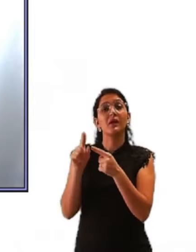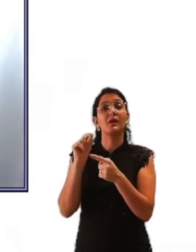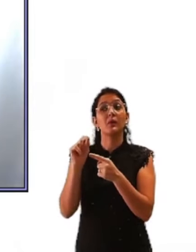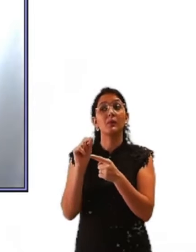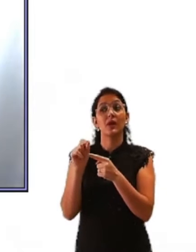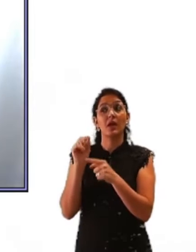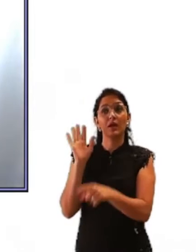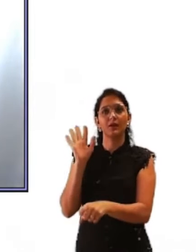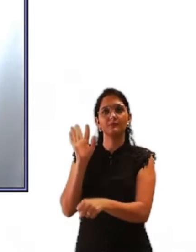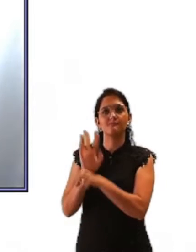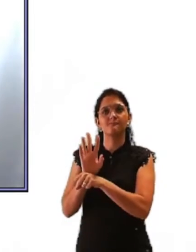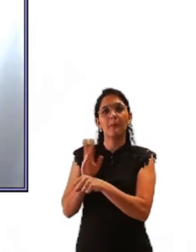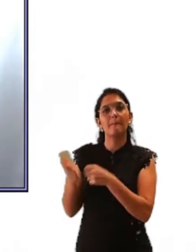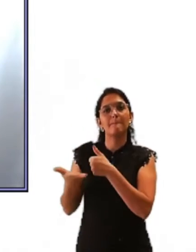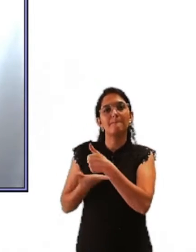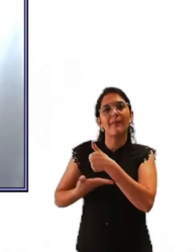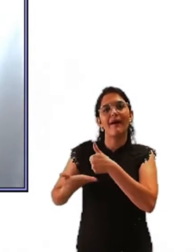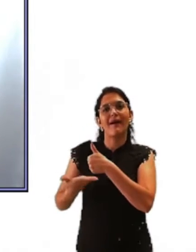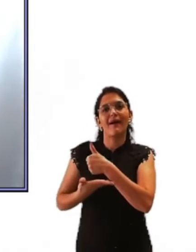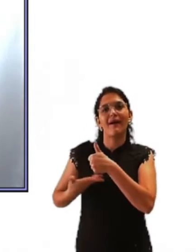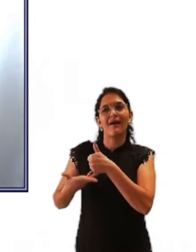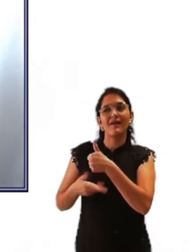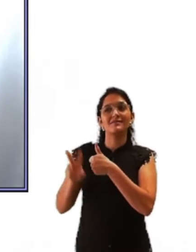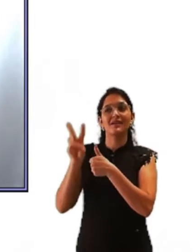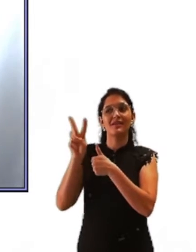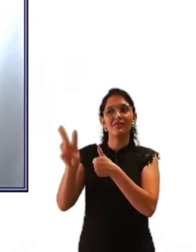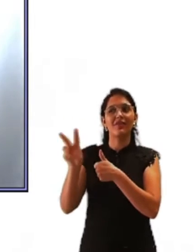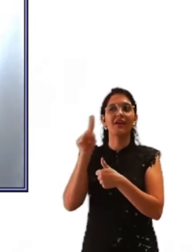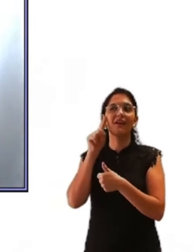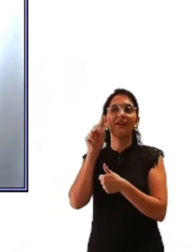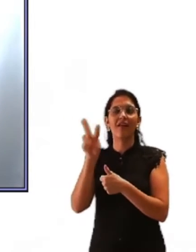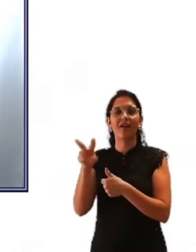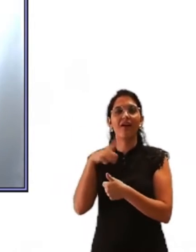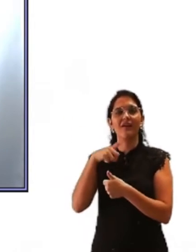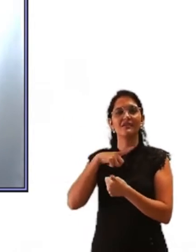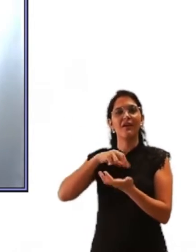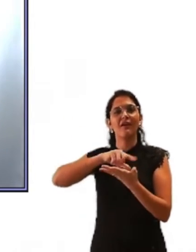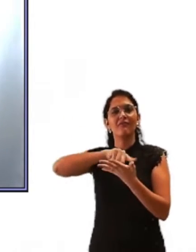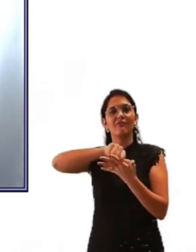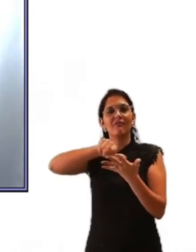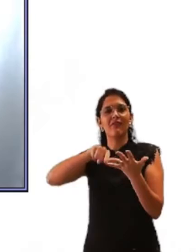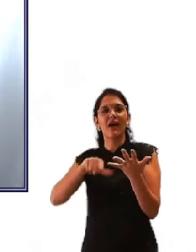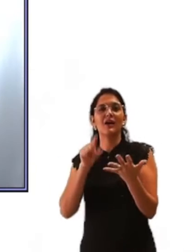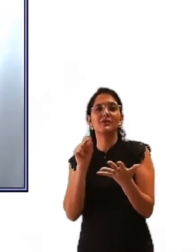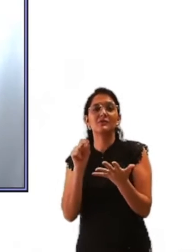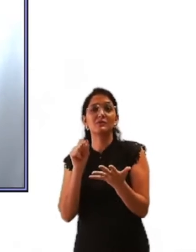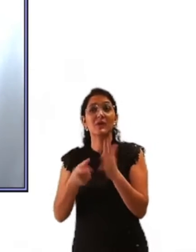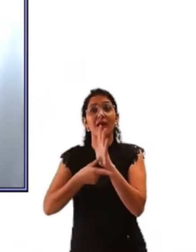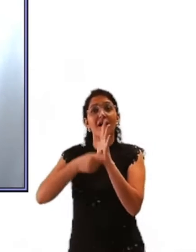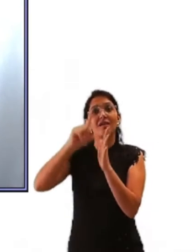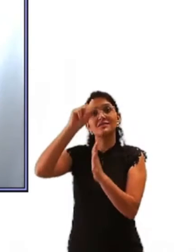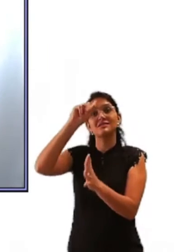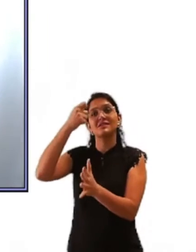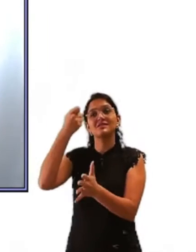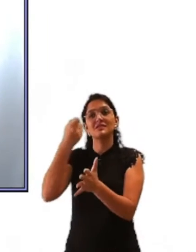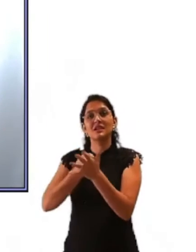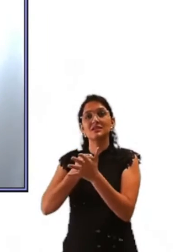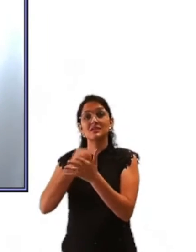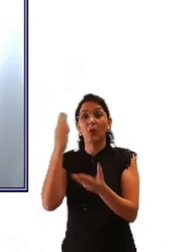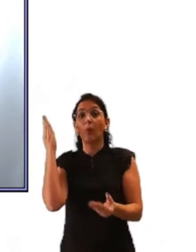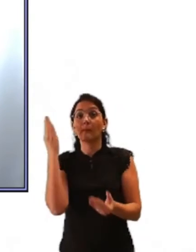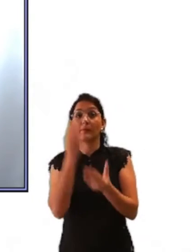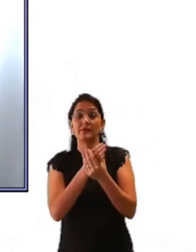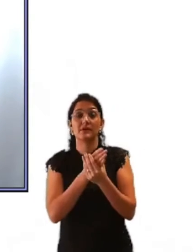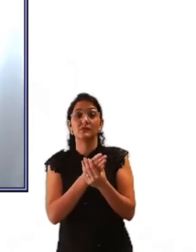determinado elemento probatório, e ele utiliza esse elemento probatório justamente para tomar a sua decisão. Exemplo do